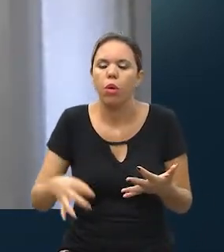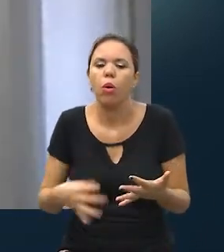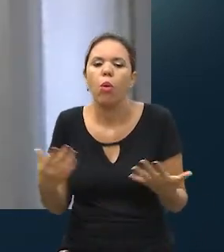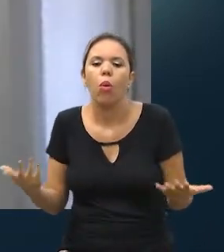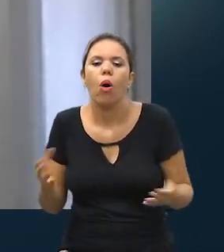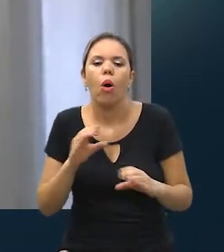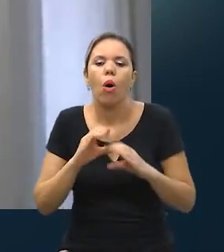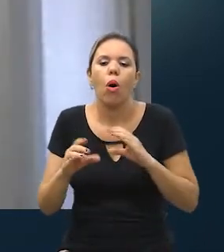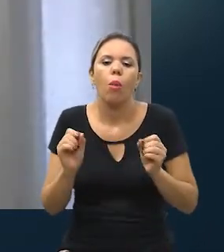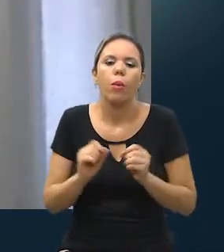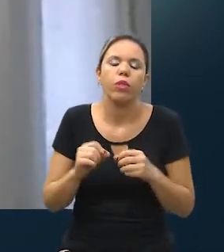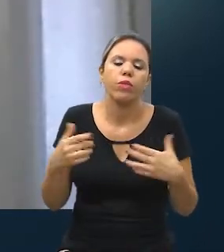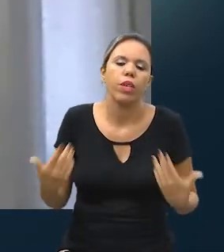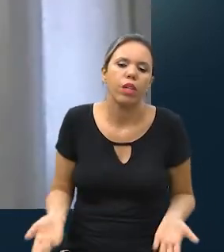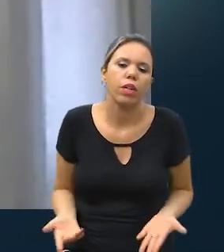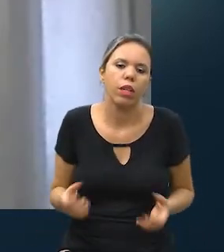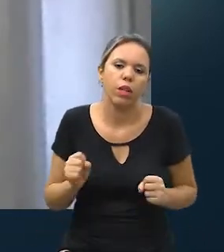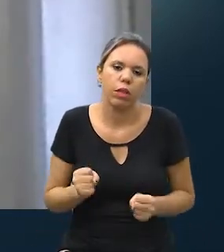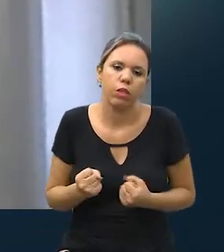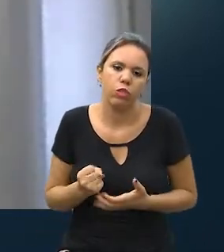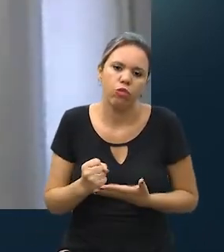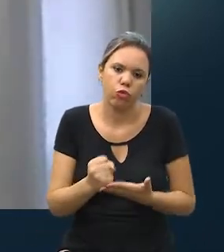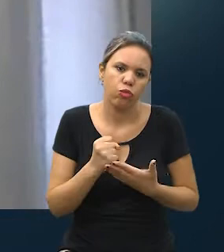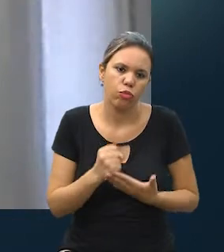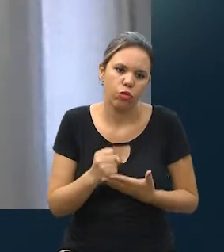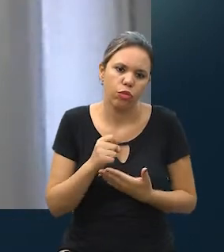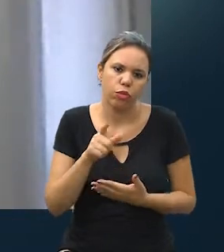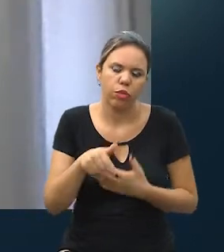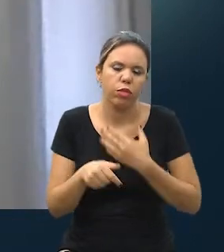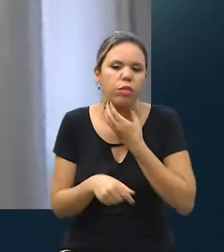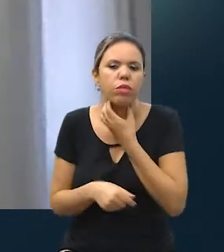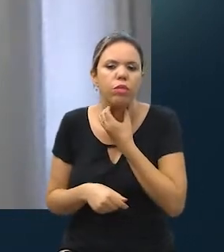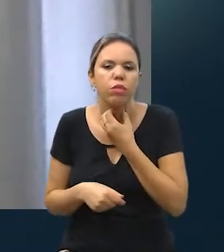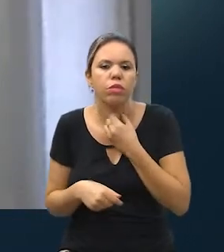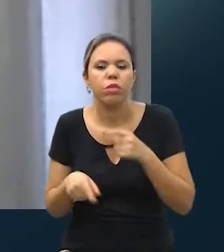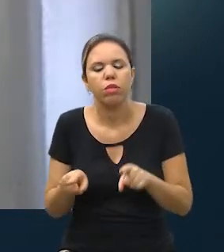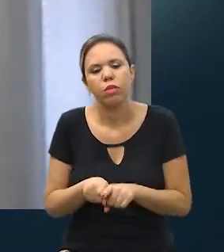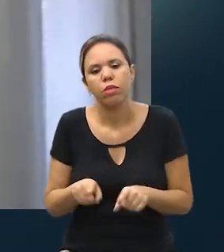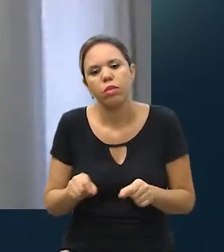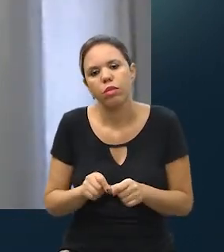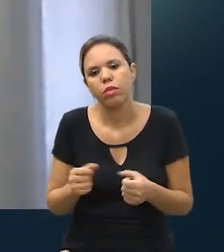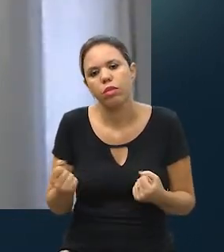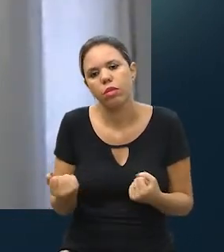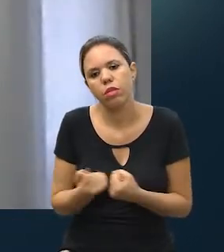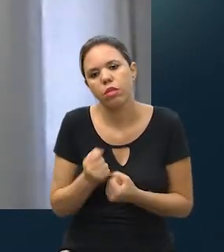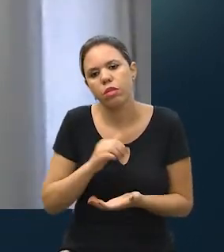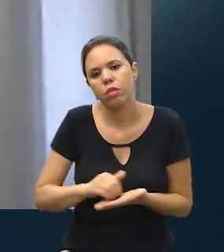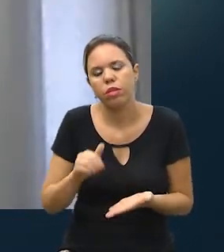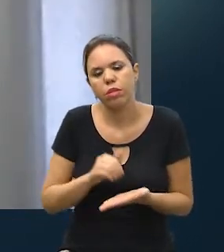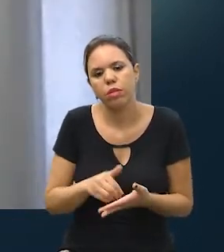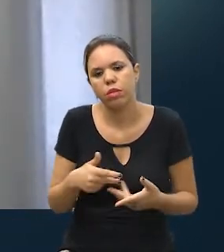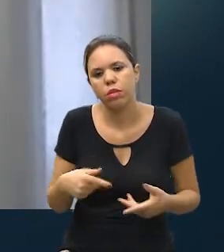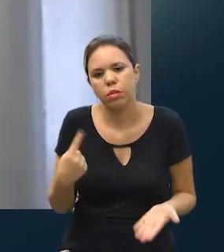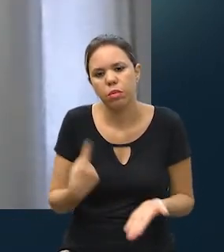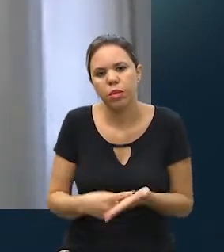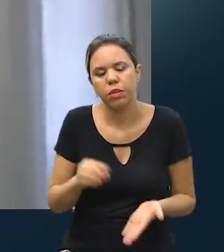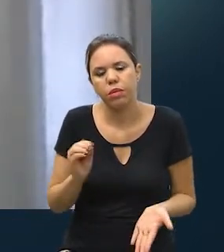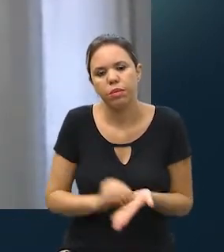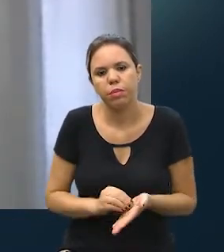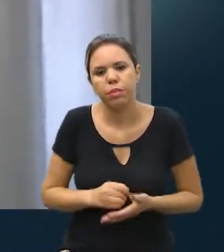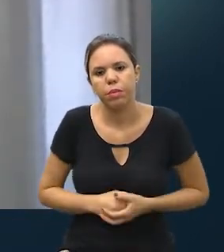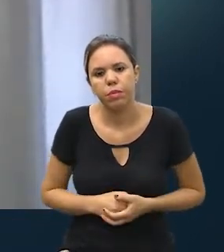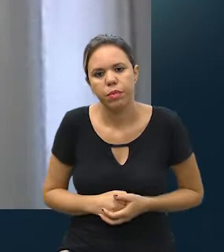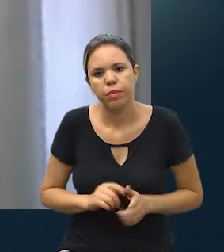é a comunicação que eu posso fazer, então eu posso dar esse suporte, além também de um suporte em secretariado,